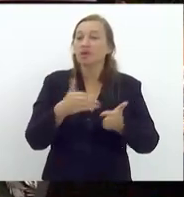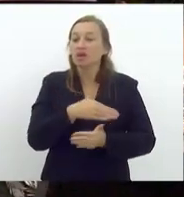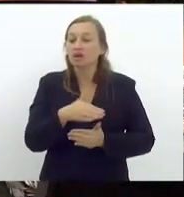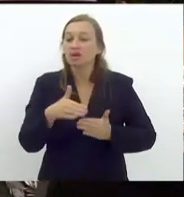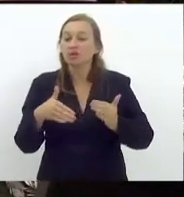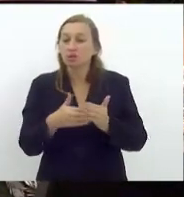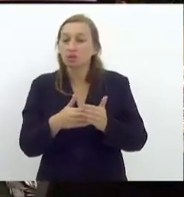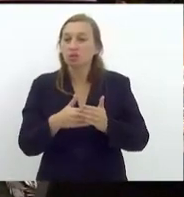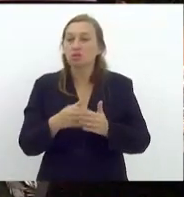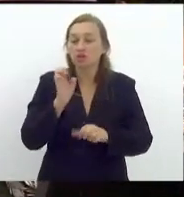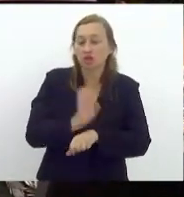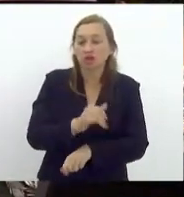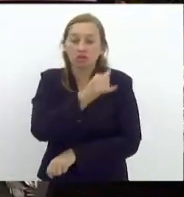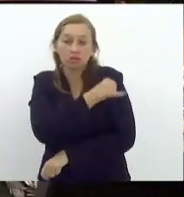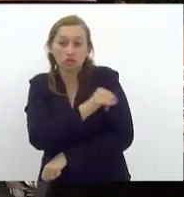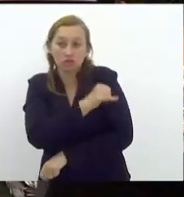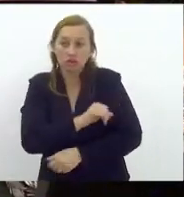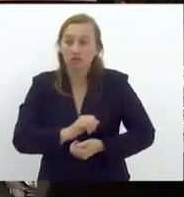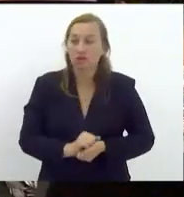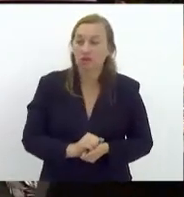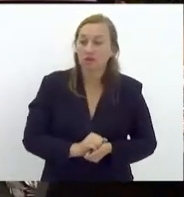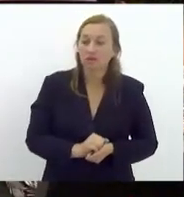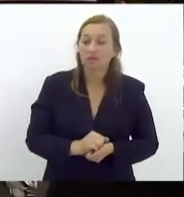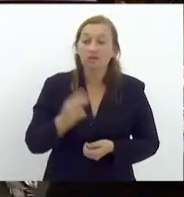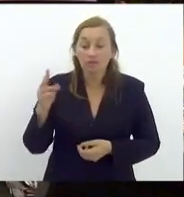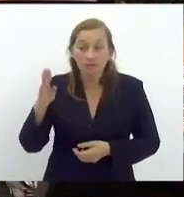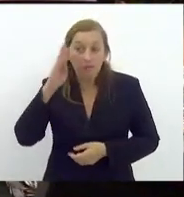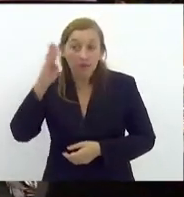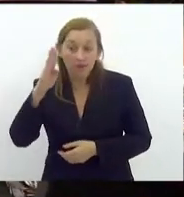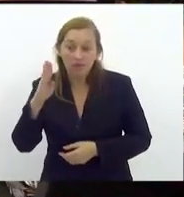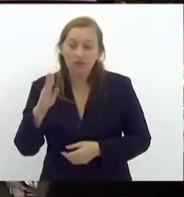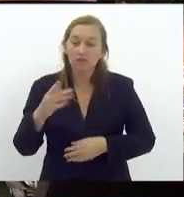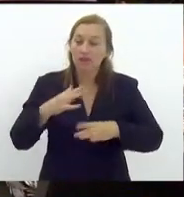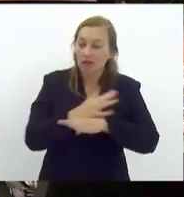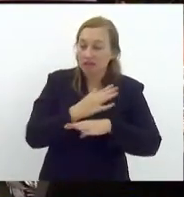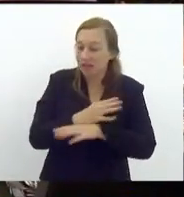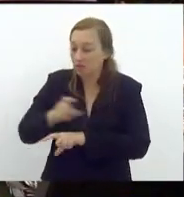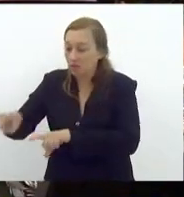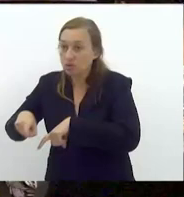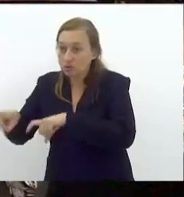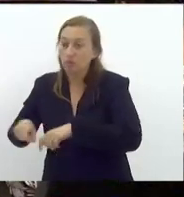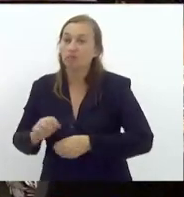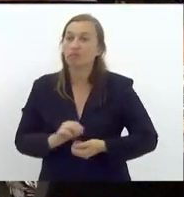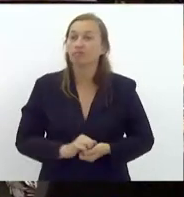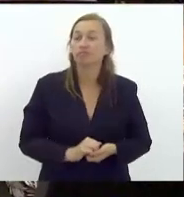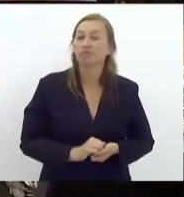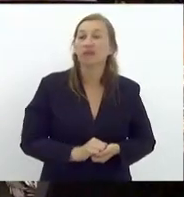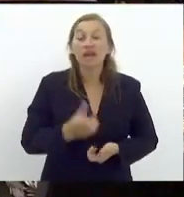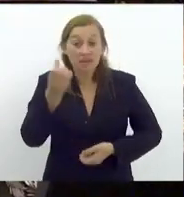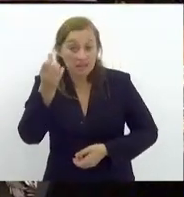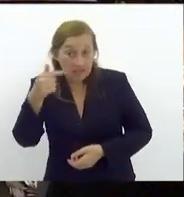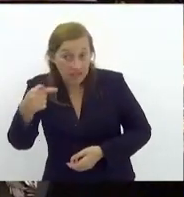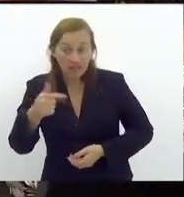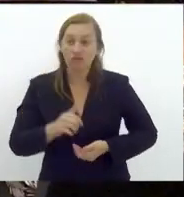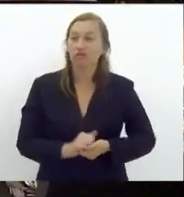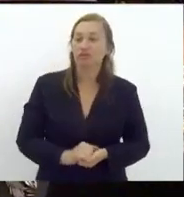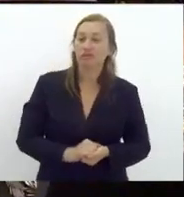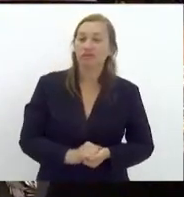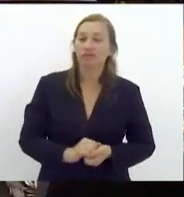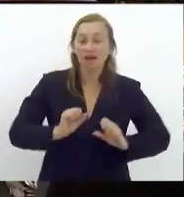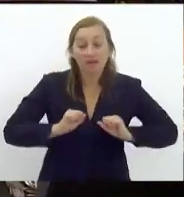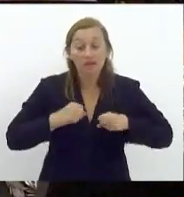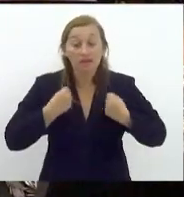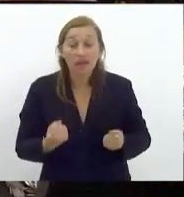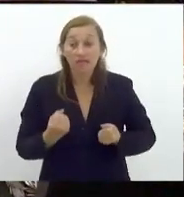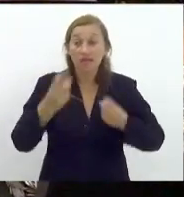todo estado do Rio de Janeiro priorizando também as cidades do interior sete a frente